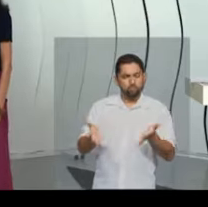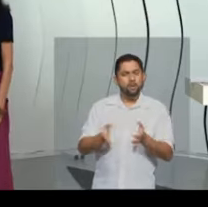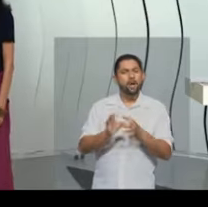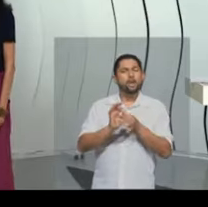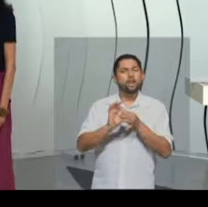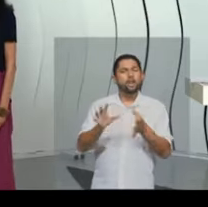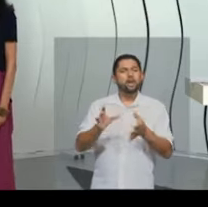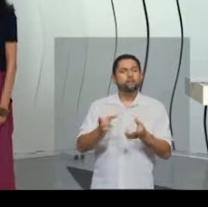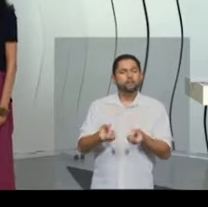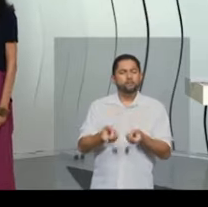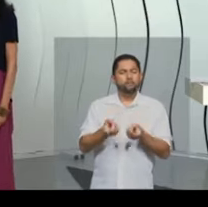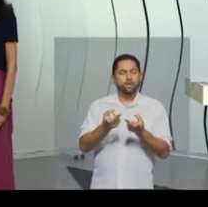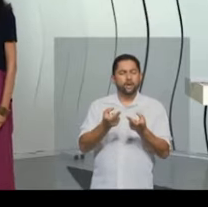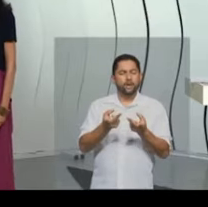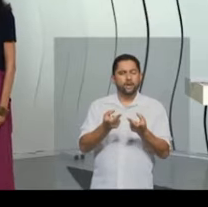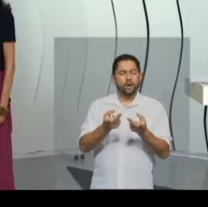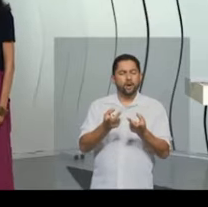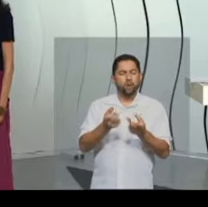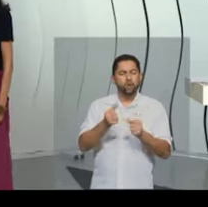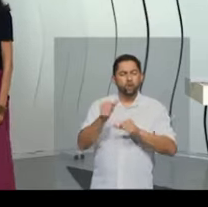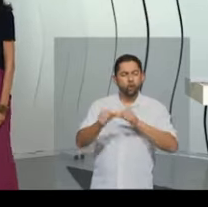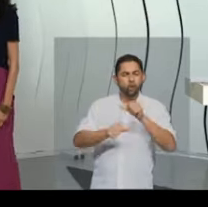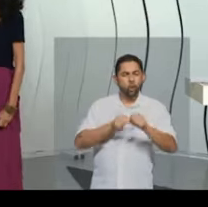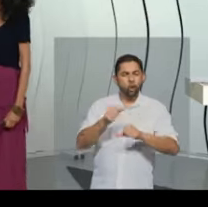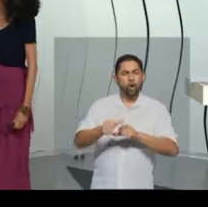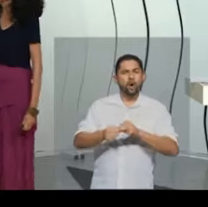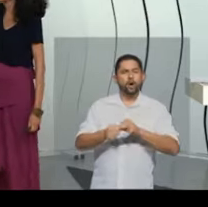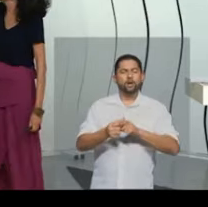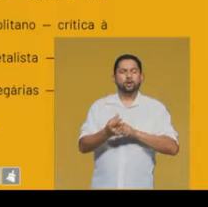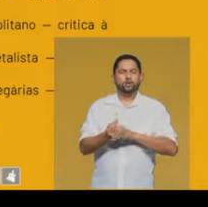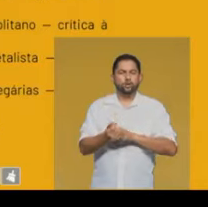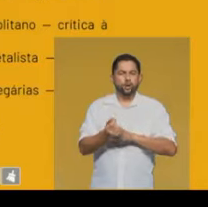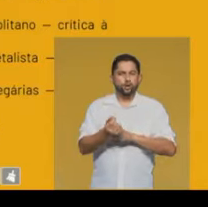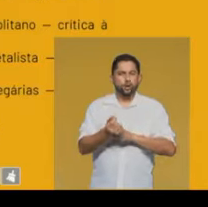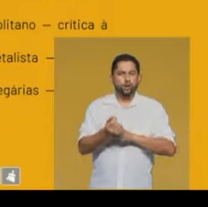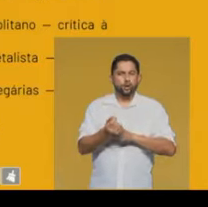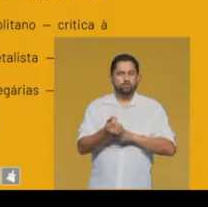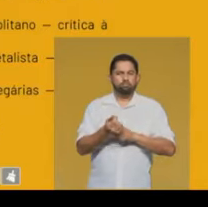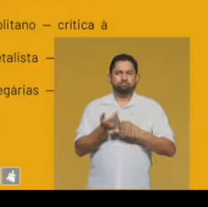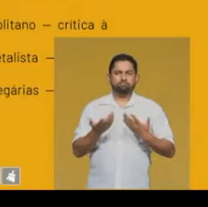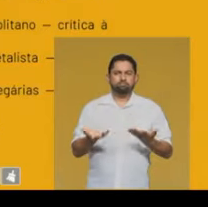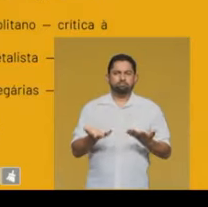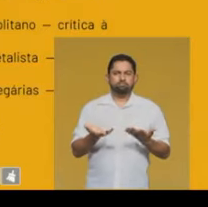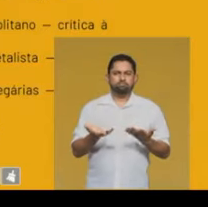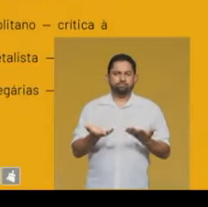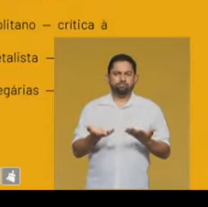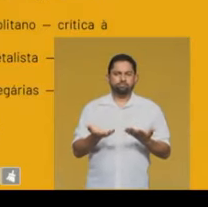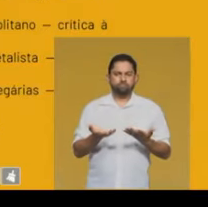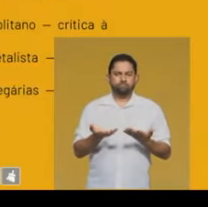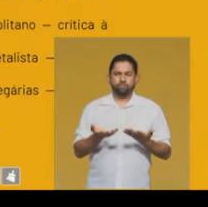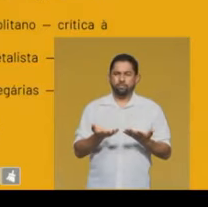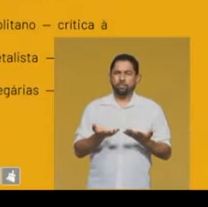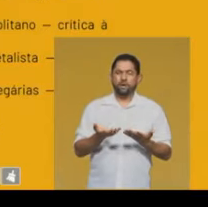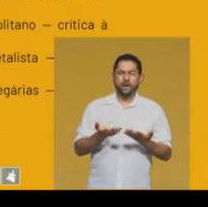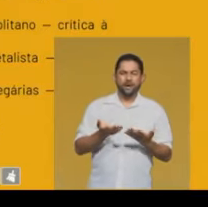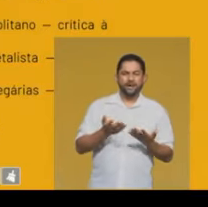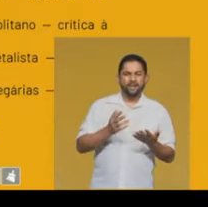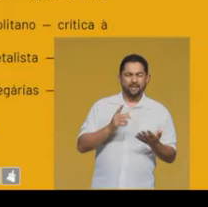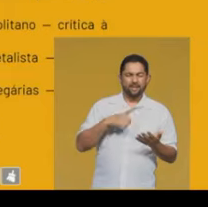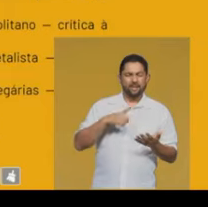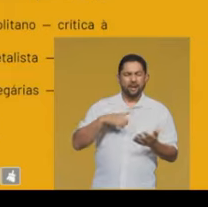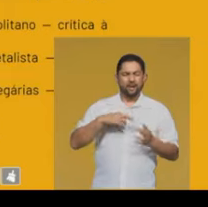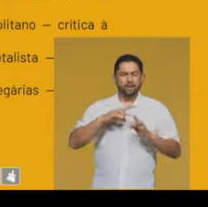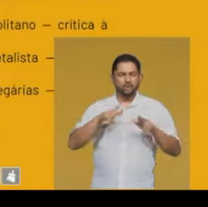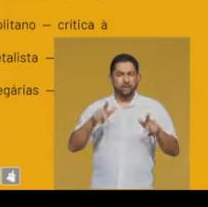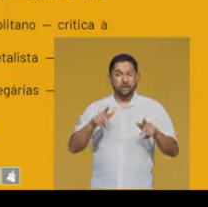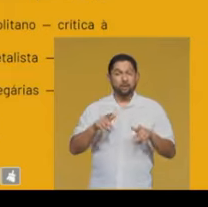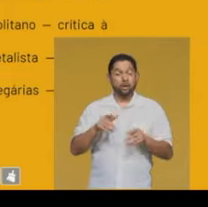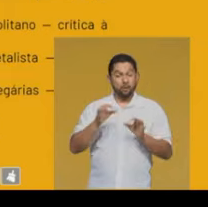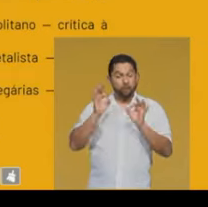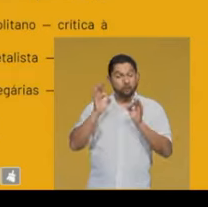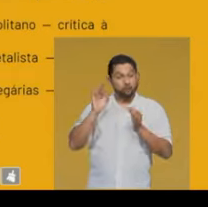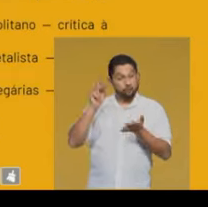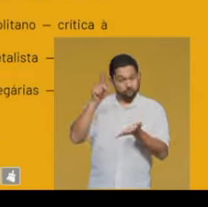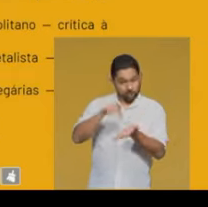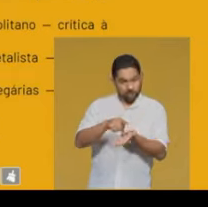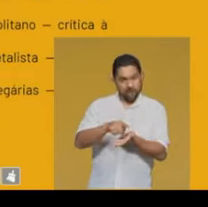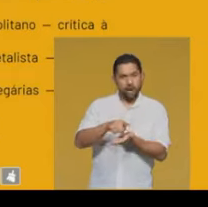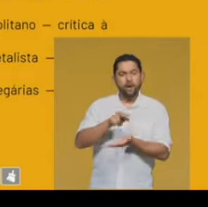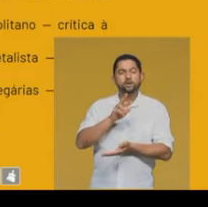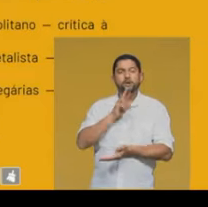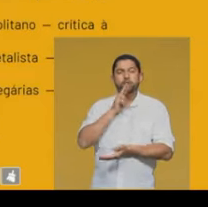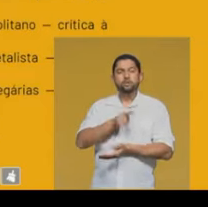de liberalismo? Sim. Então, realmente, é a letra B, tá? Então, repare que nesse tipo de